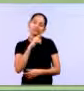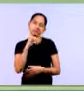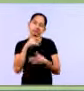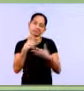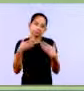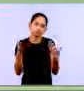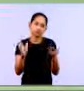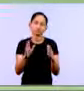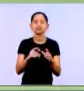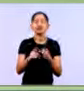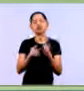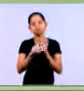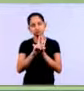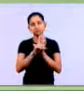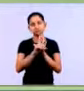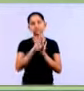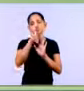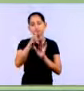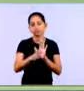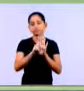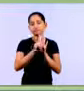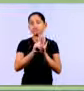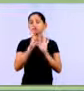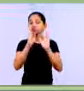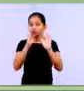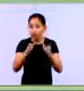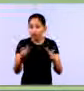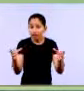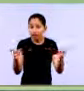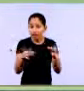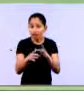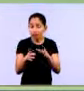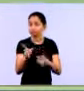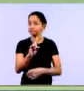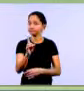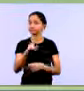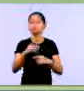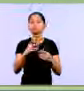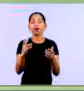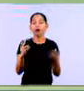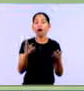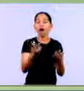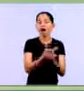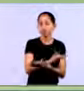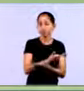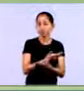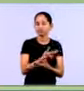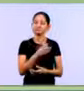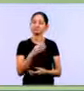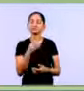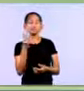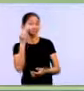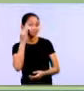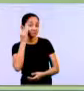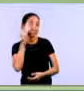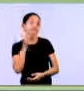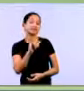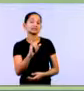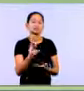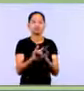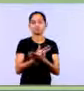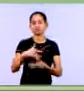vai acontecer. Essa situação é uma hipótese de incidência, é uma situação hipotética.